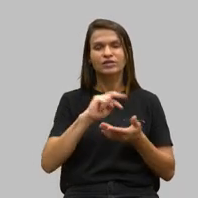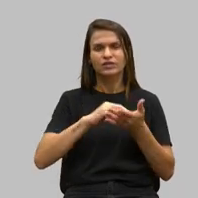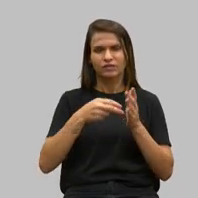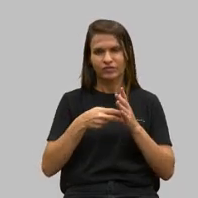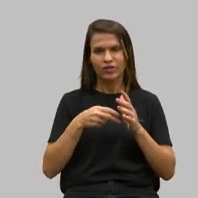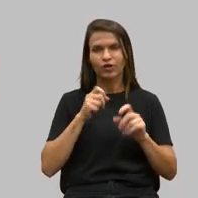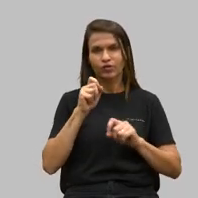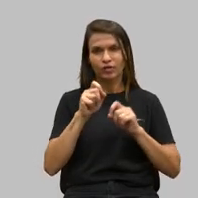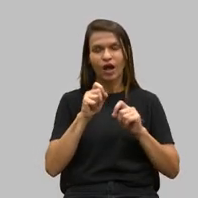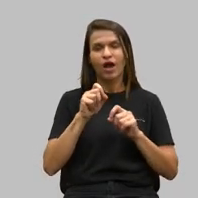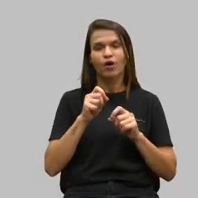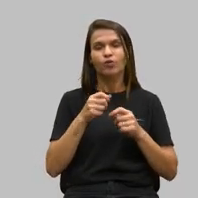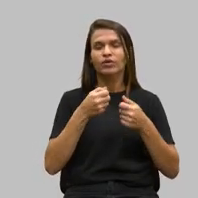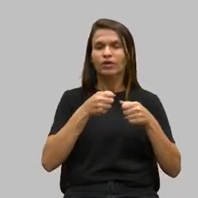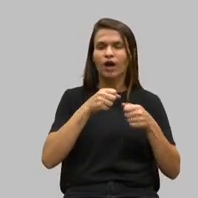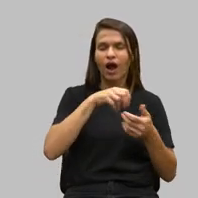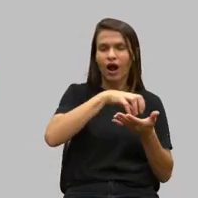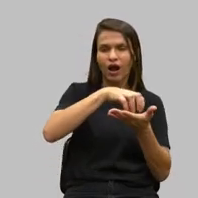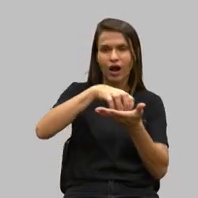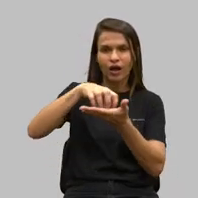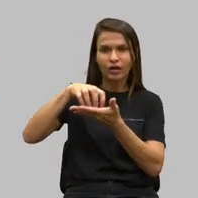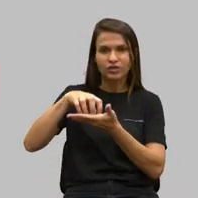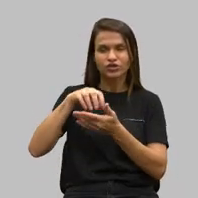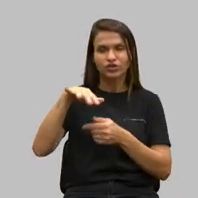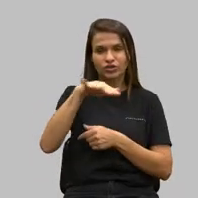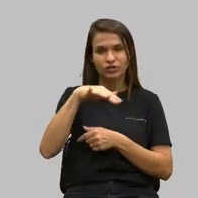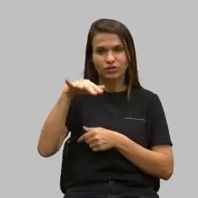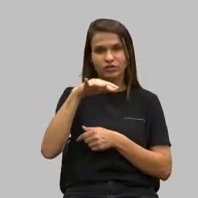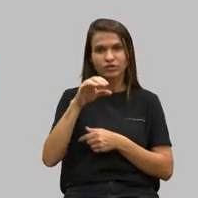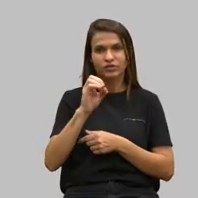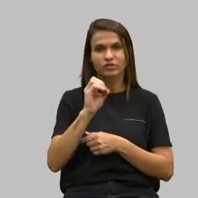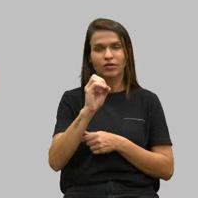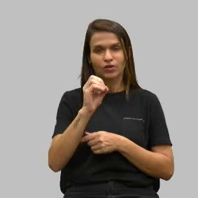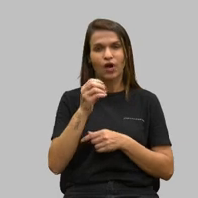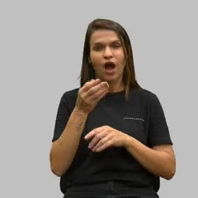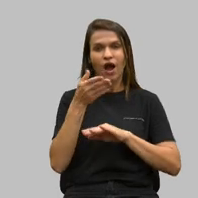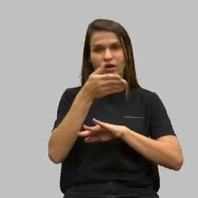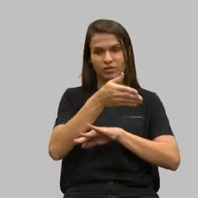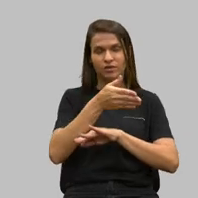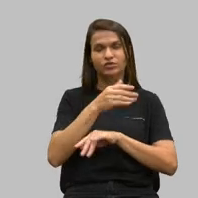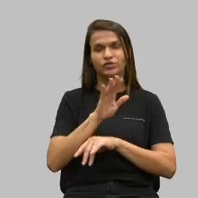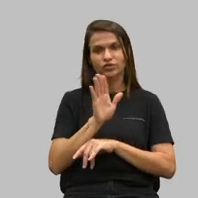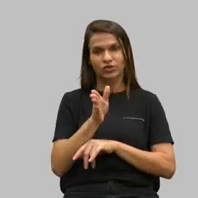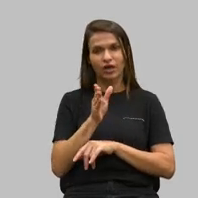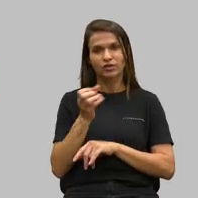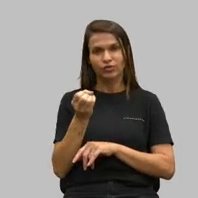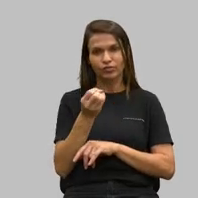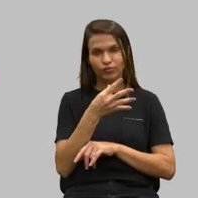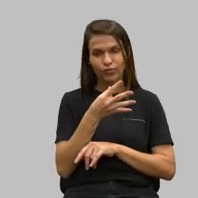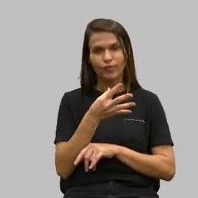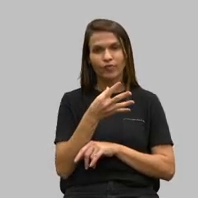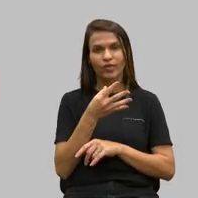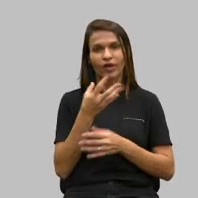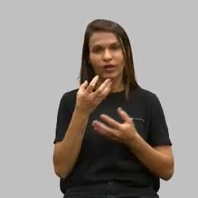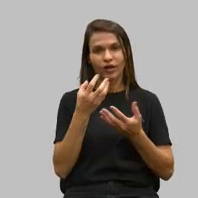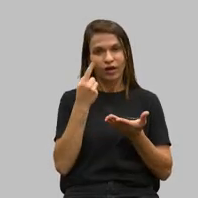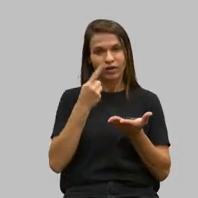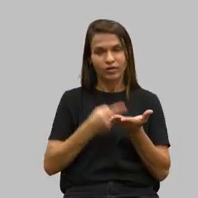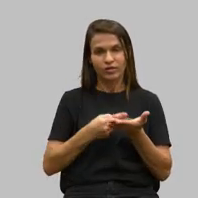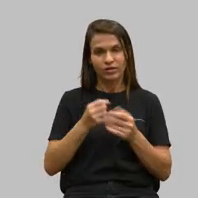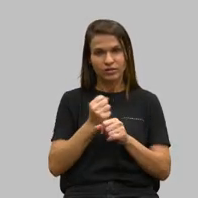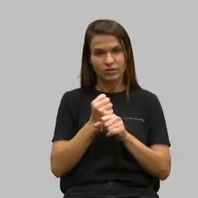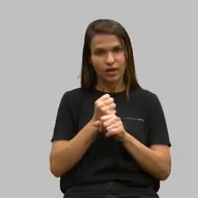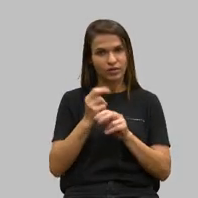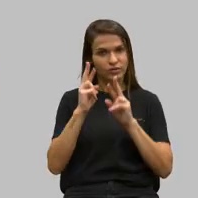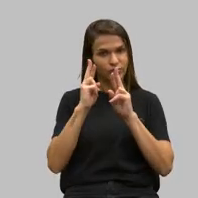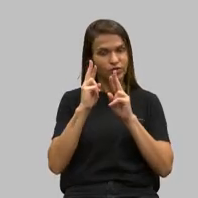cada região tem será zerada pelo número de assentos, e já estamos agora numa nova adesão deste ano, a expectativa é